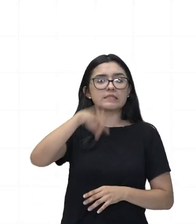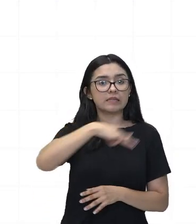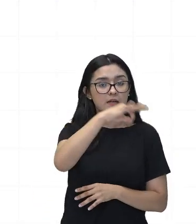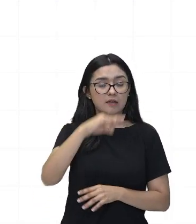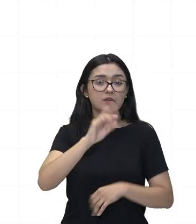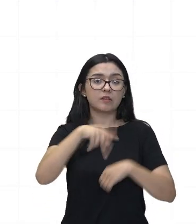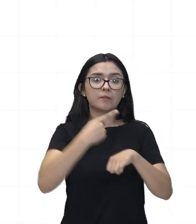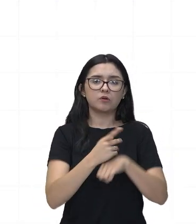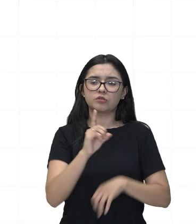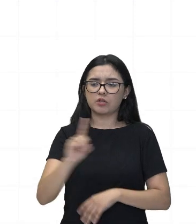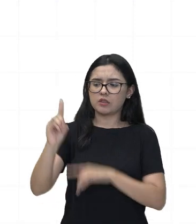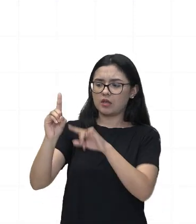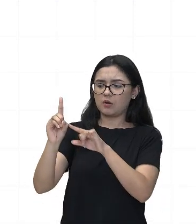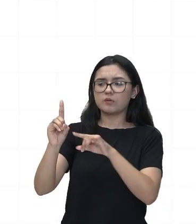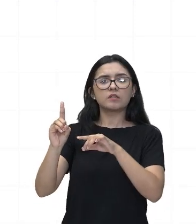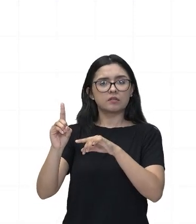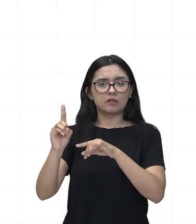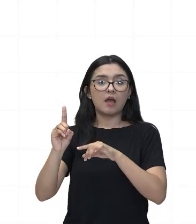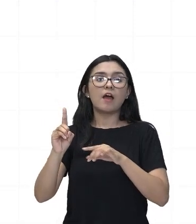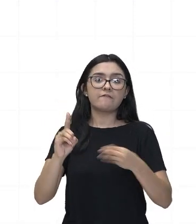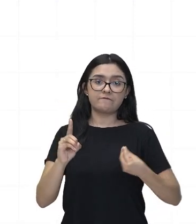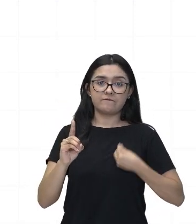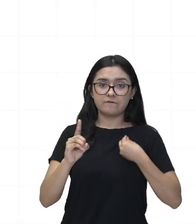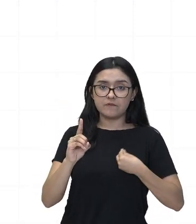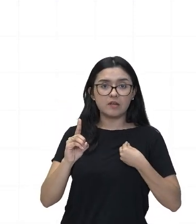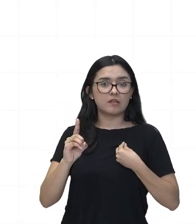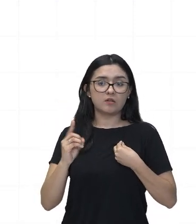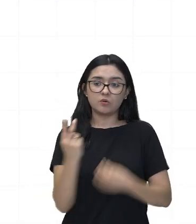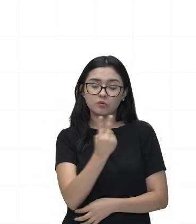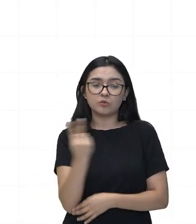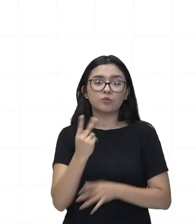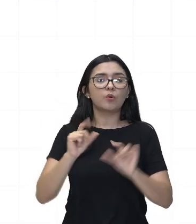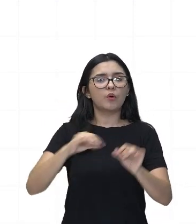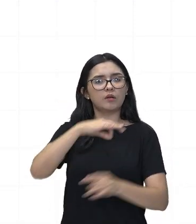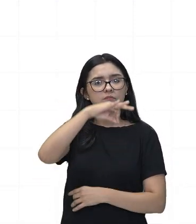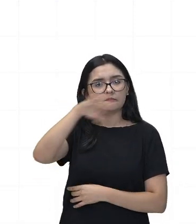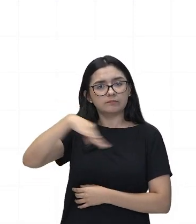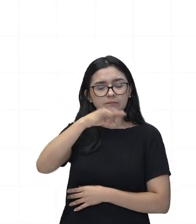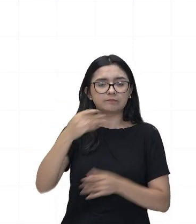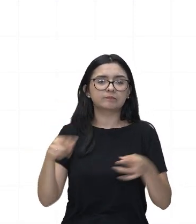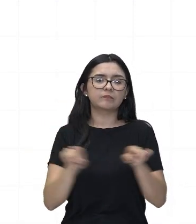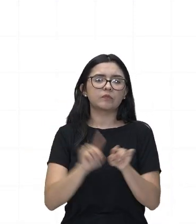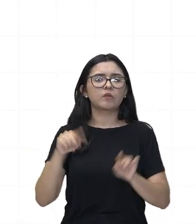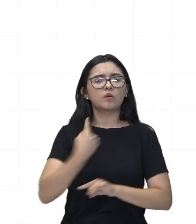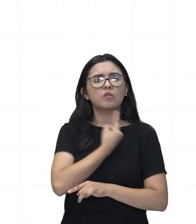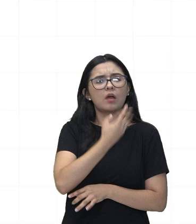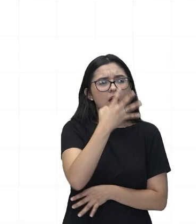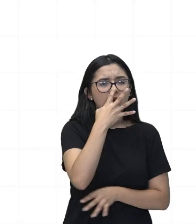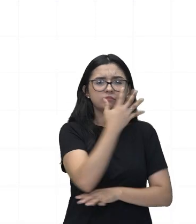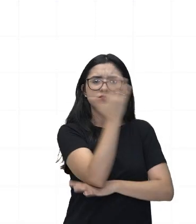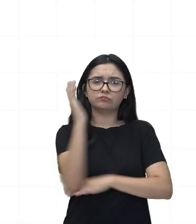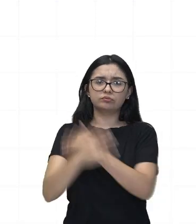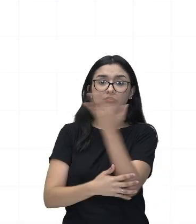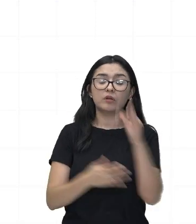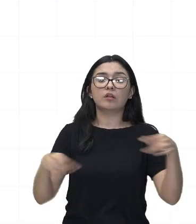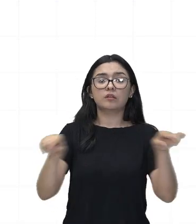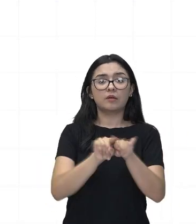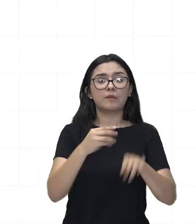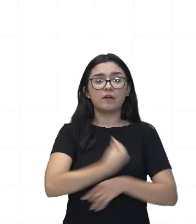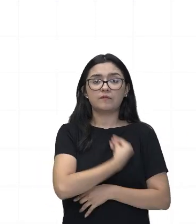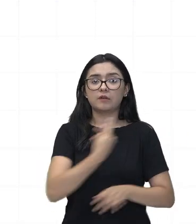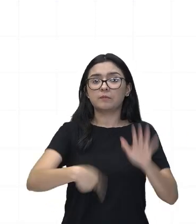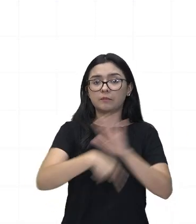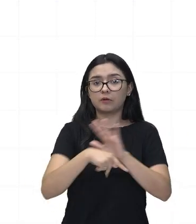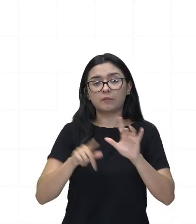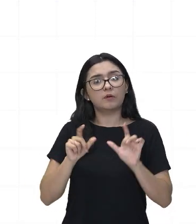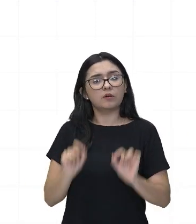depois de Deus do que a vida, seja a que contemplamos por meio da natureza, seja a vida de